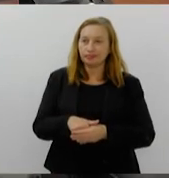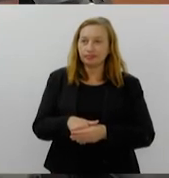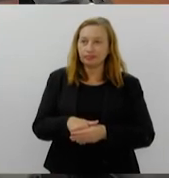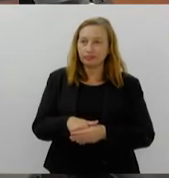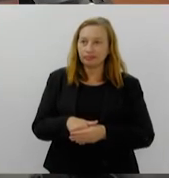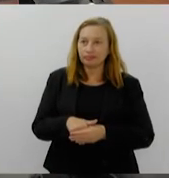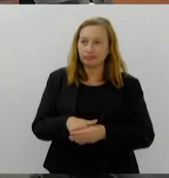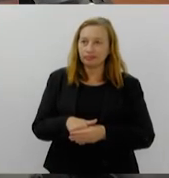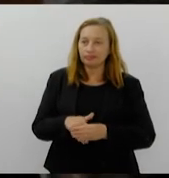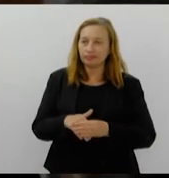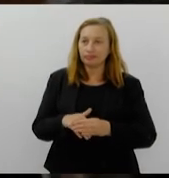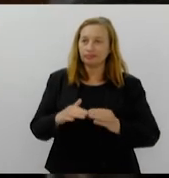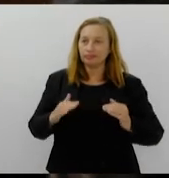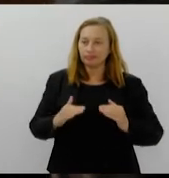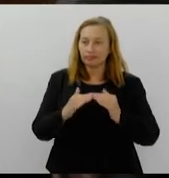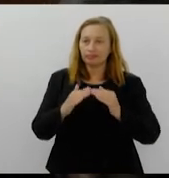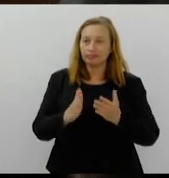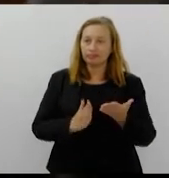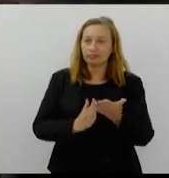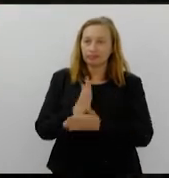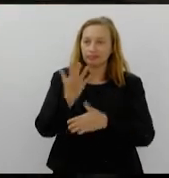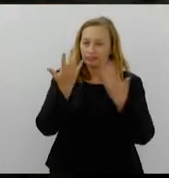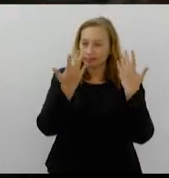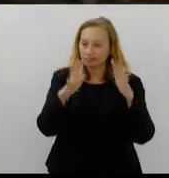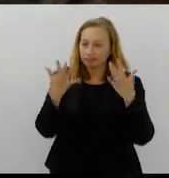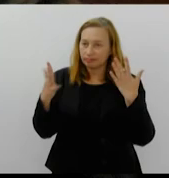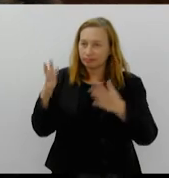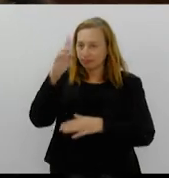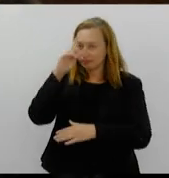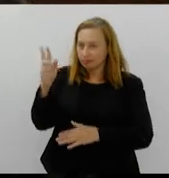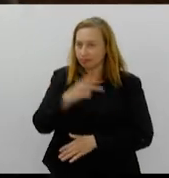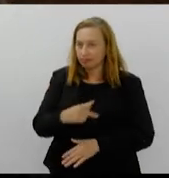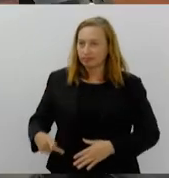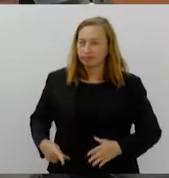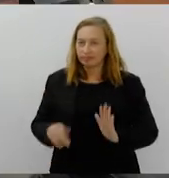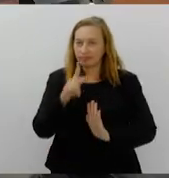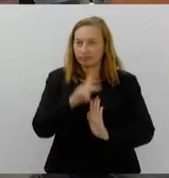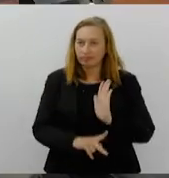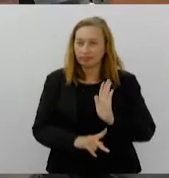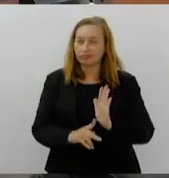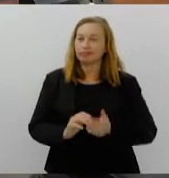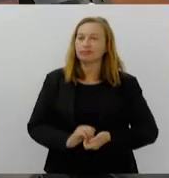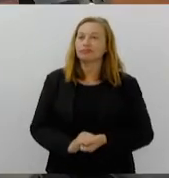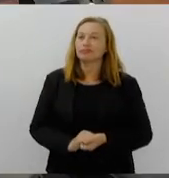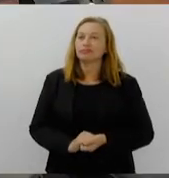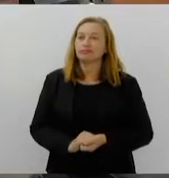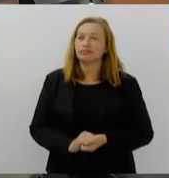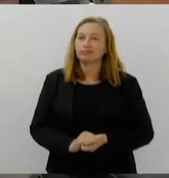que eu concordo, aprovo e parabenizo Vossa Excelência por esse projeto. Com,